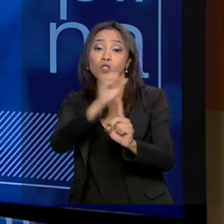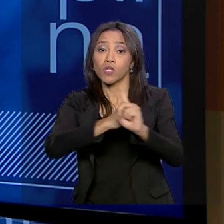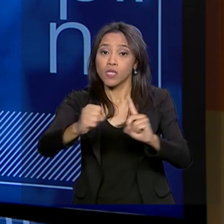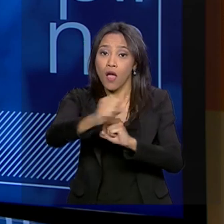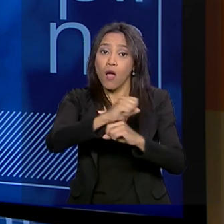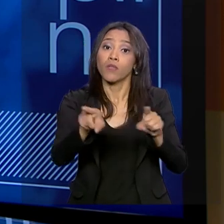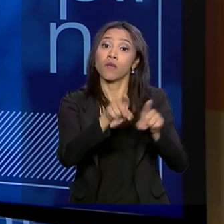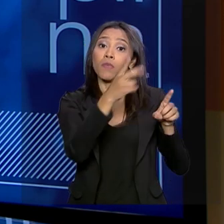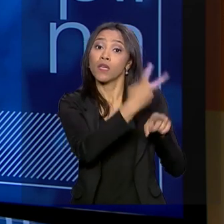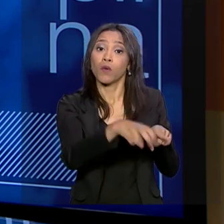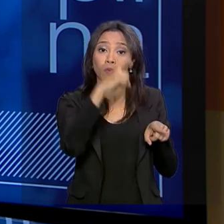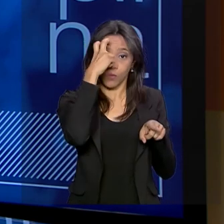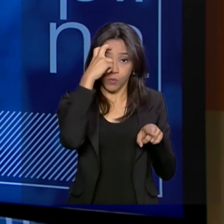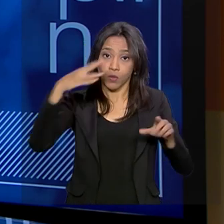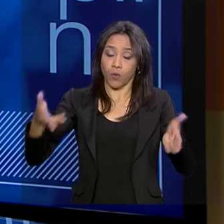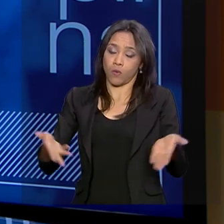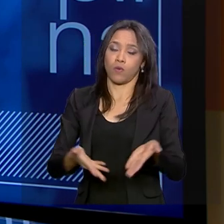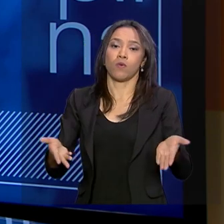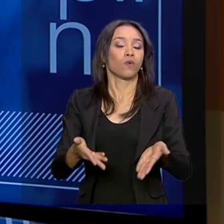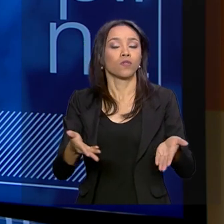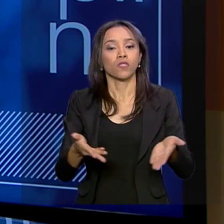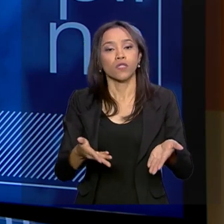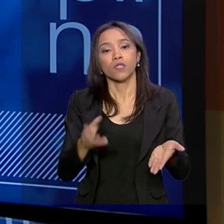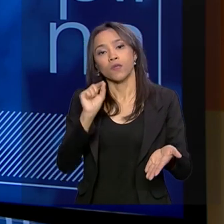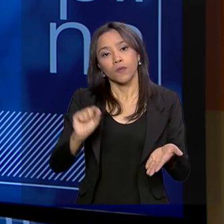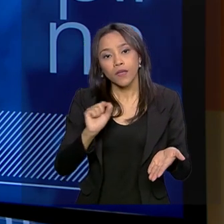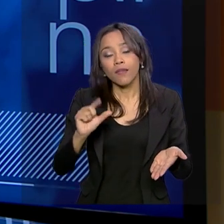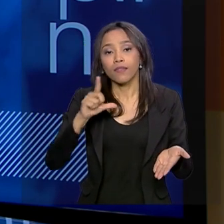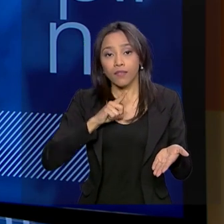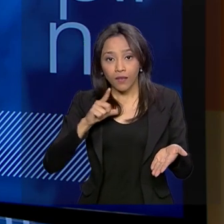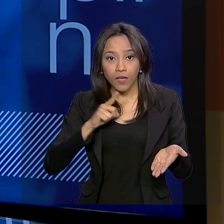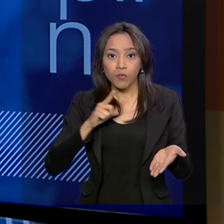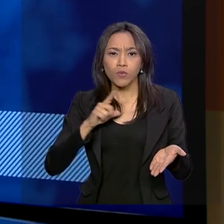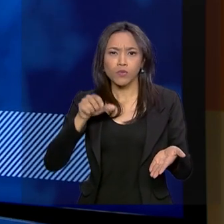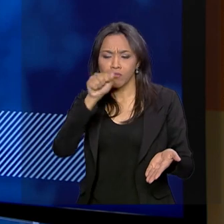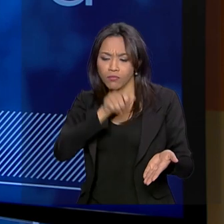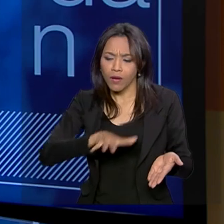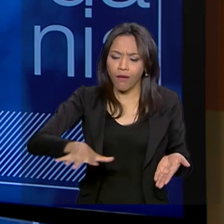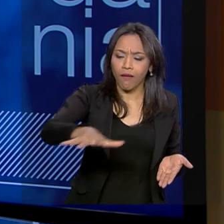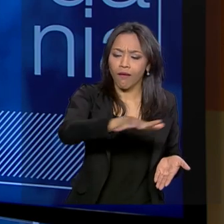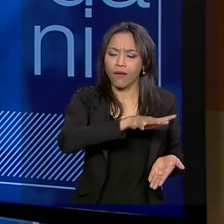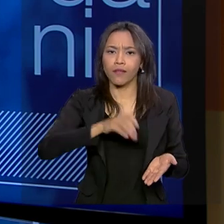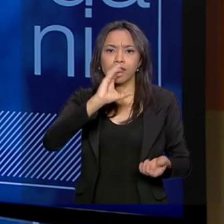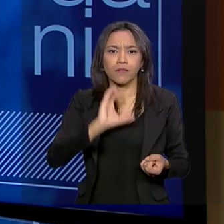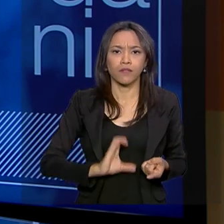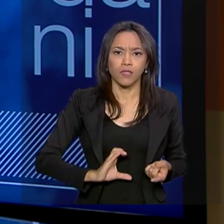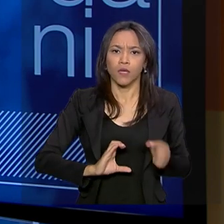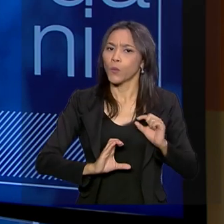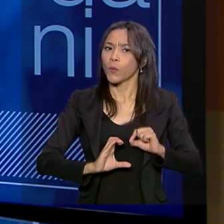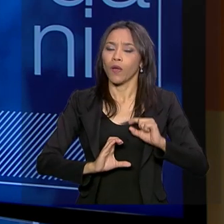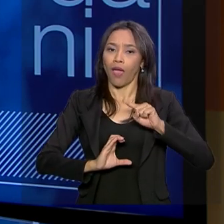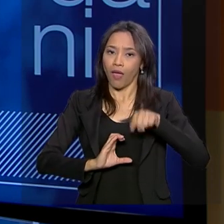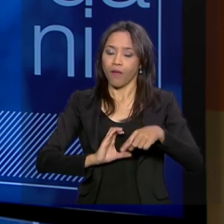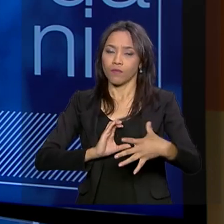área cultural. Hoje desenvolvemos a Estação da Cidadania, que é exatamente o